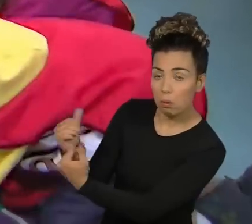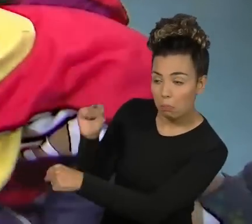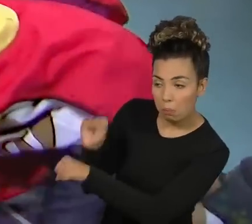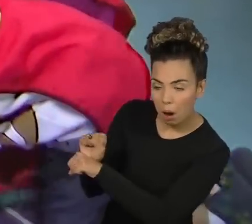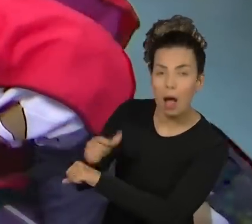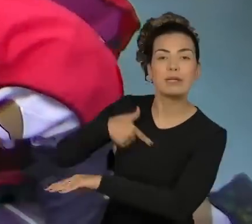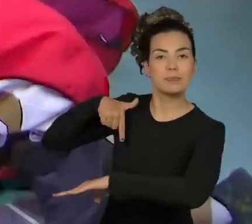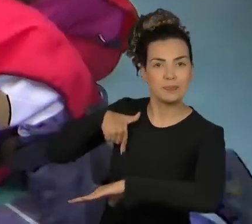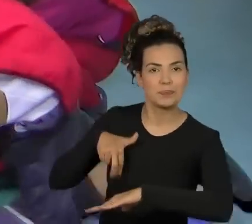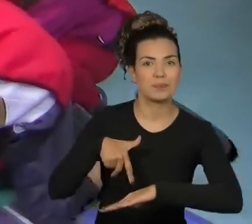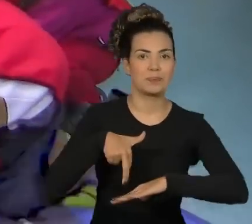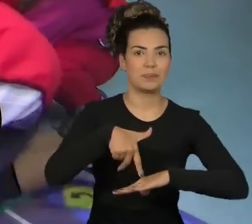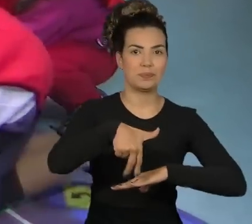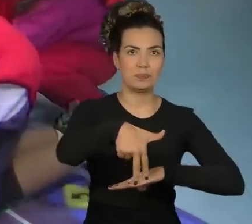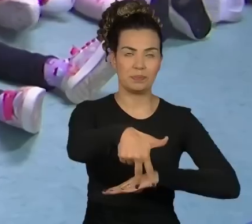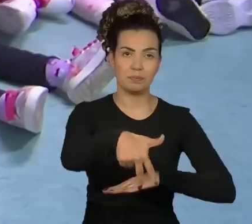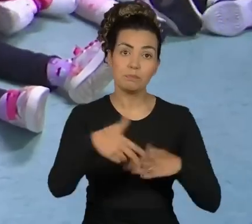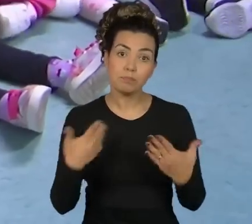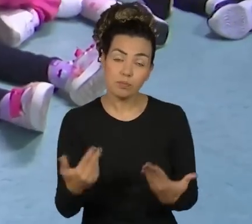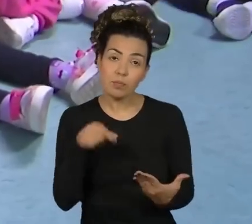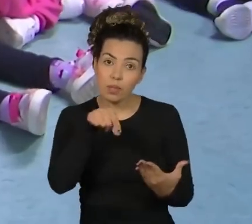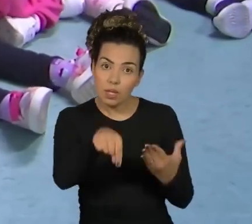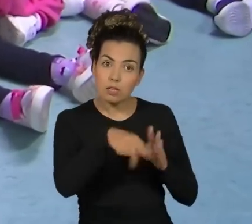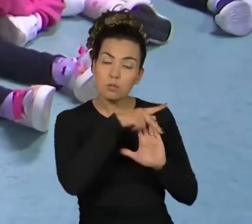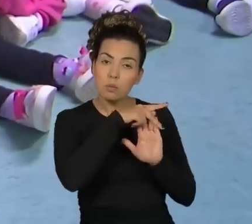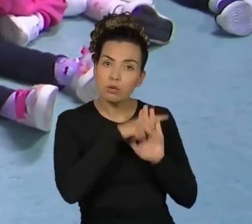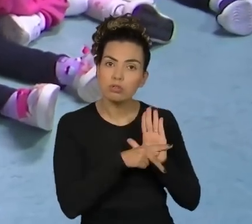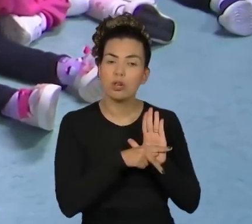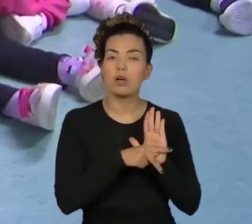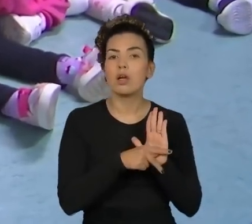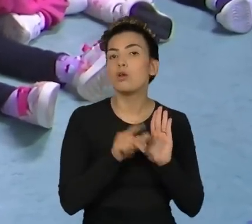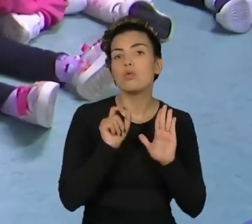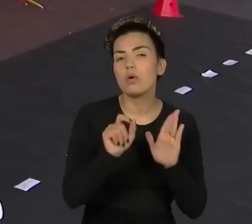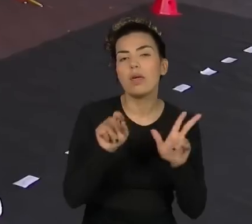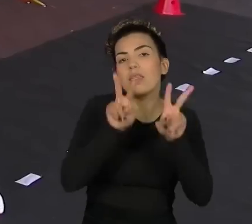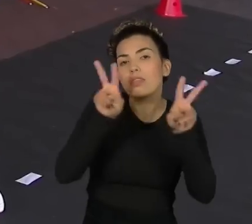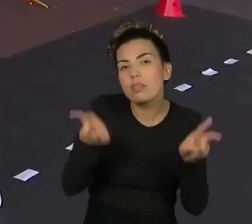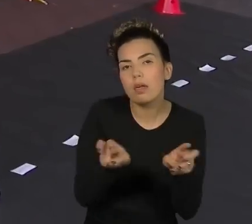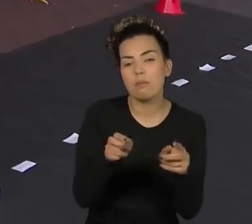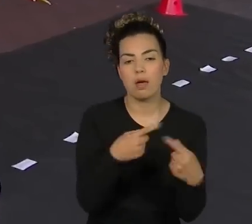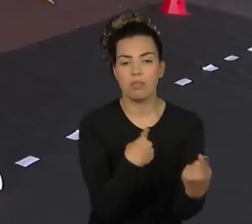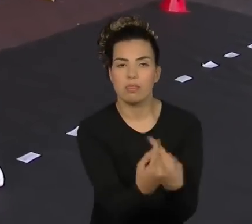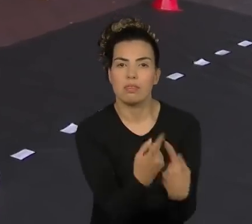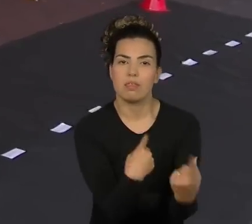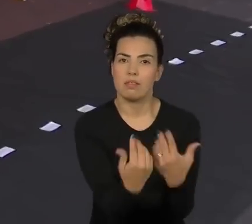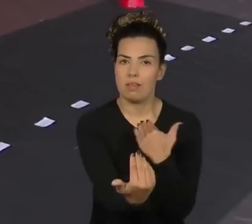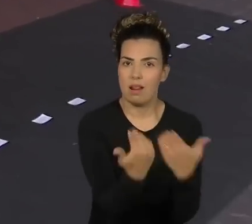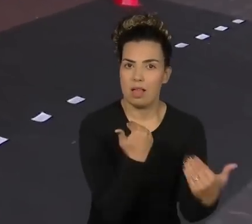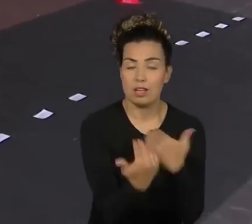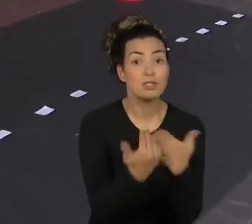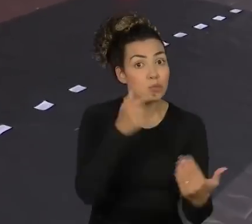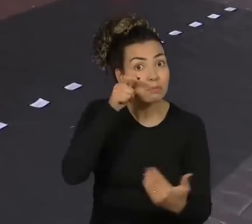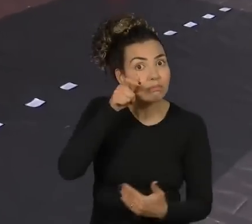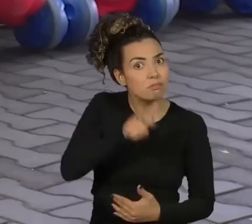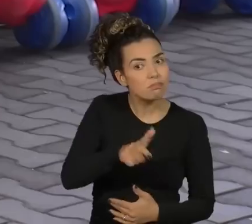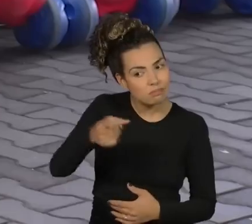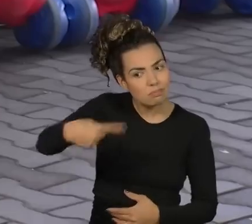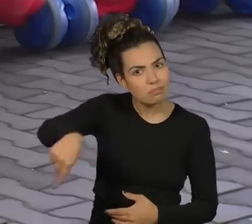o projeto, eu trouxe para eles que íamos trabalhar com trânsito. Houve muita curiosidade